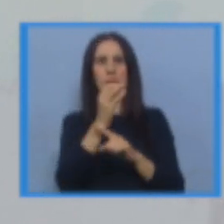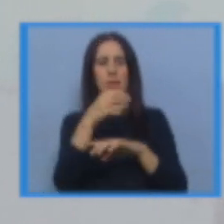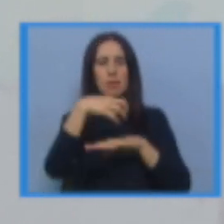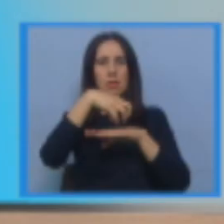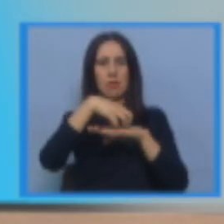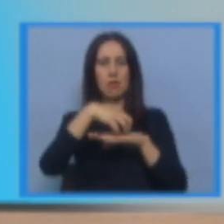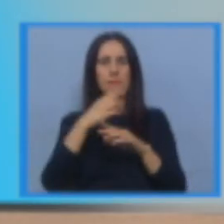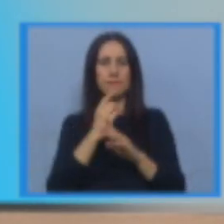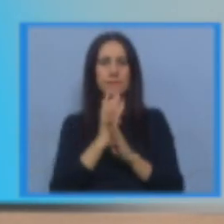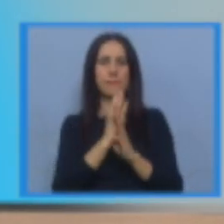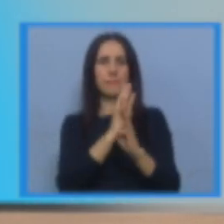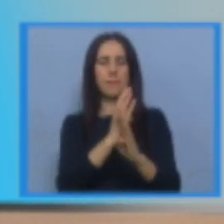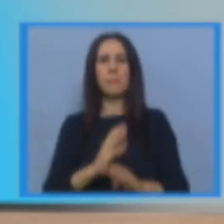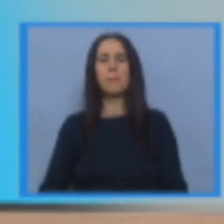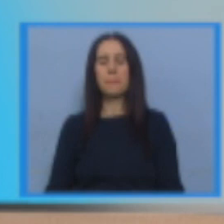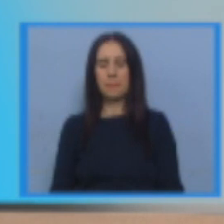hóstia consagrada.